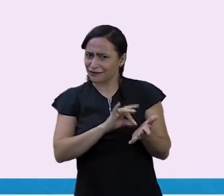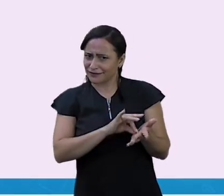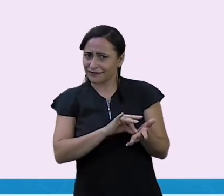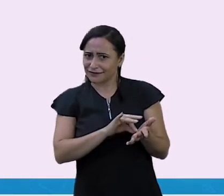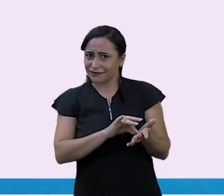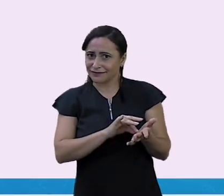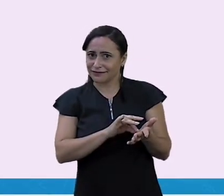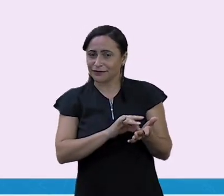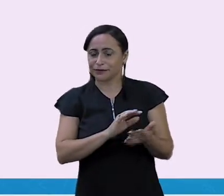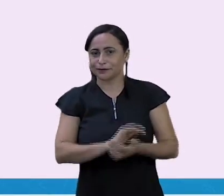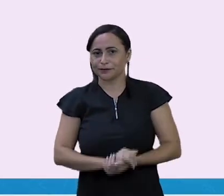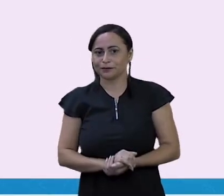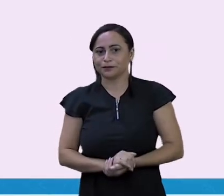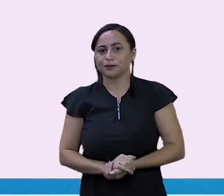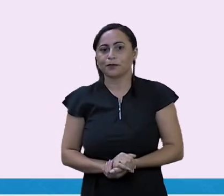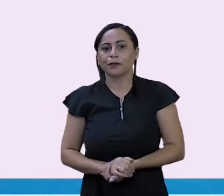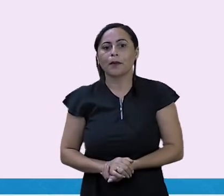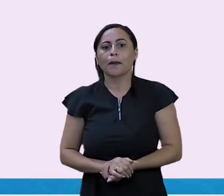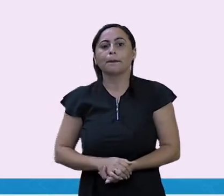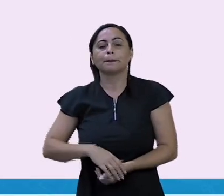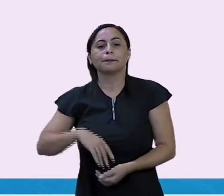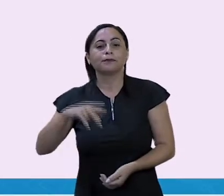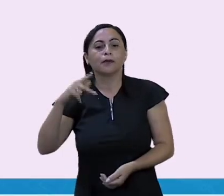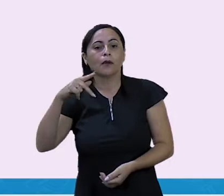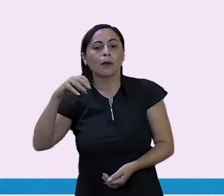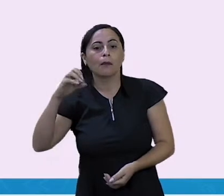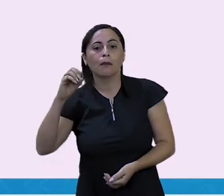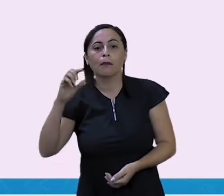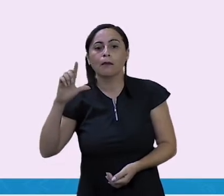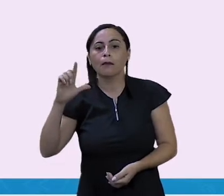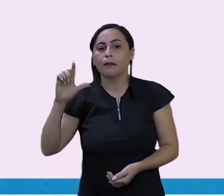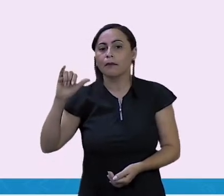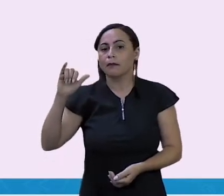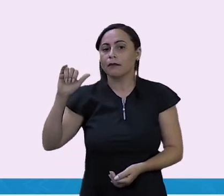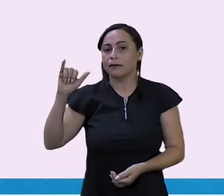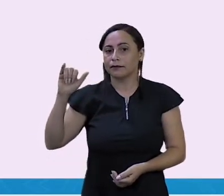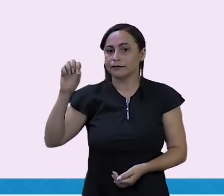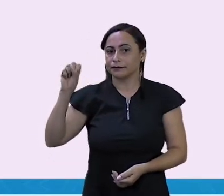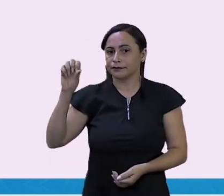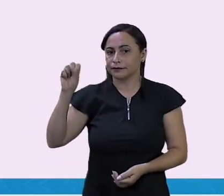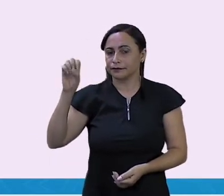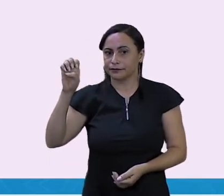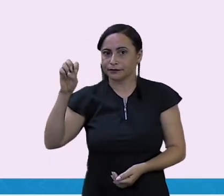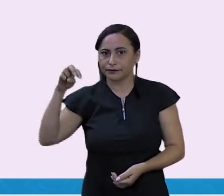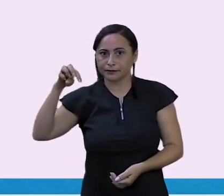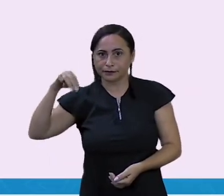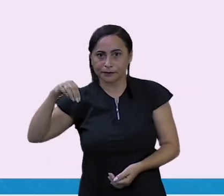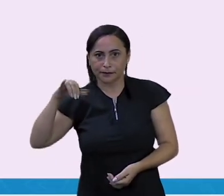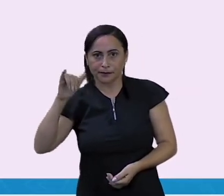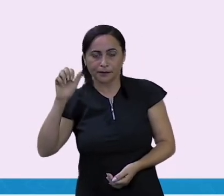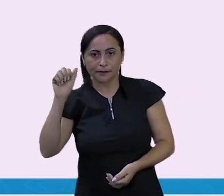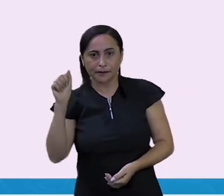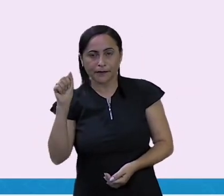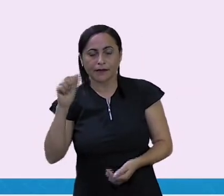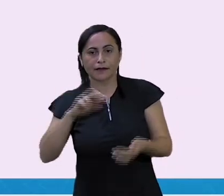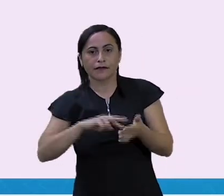mesmo? A polissemia consiste em atribuir a uma única palavra